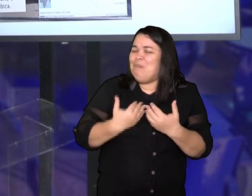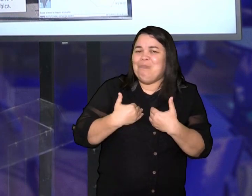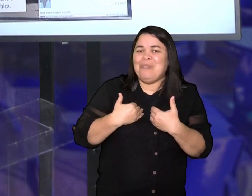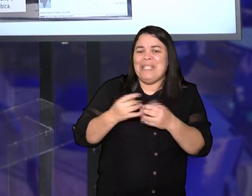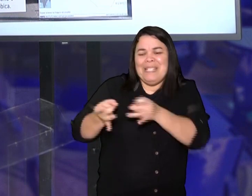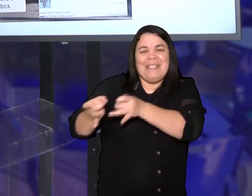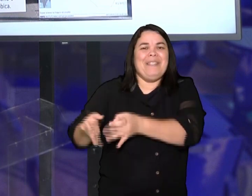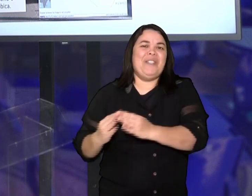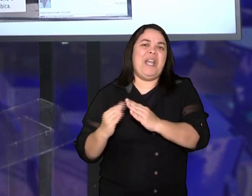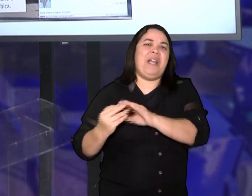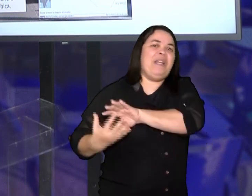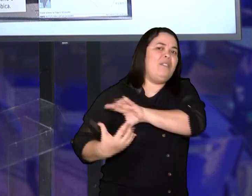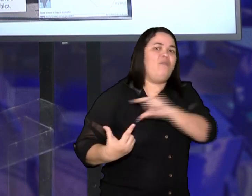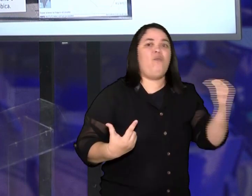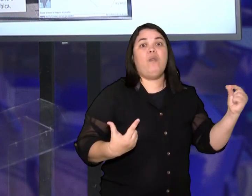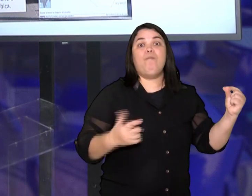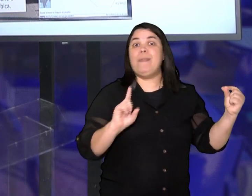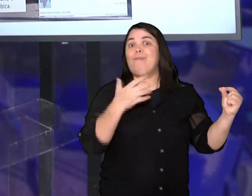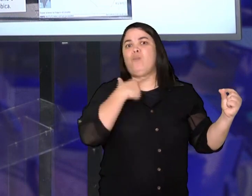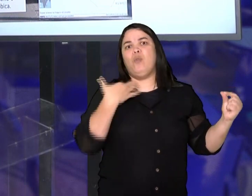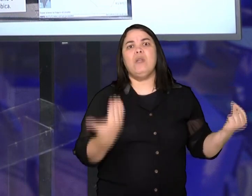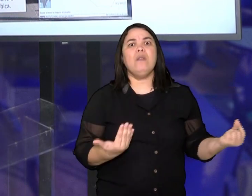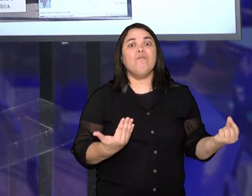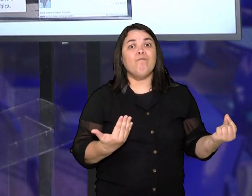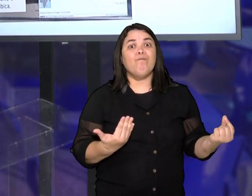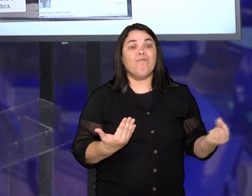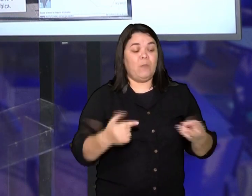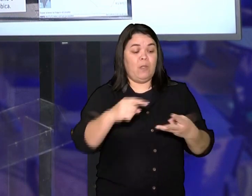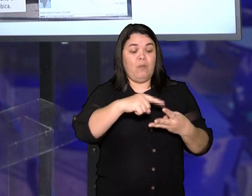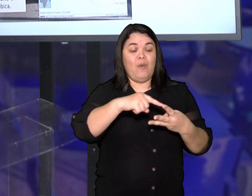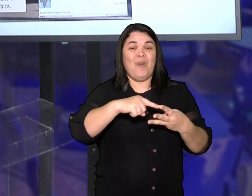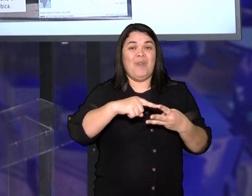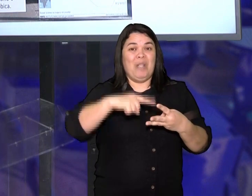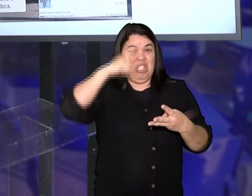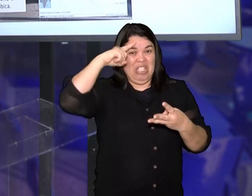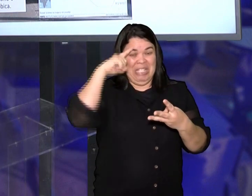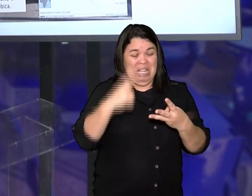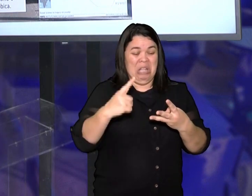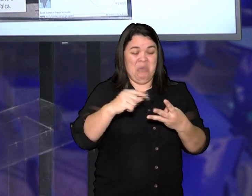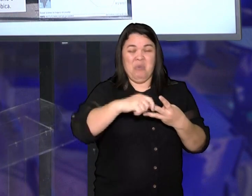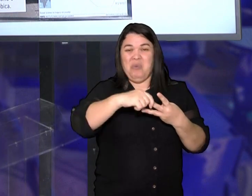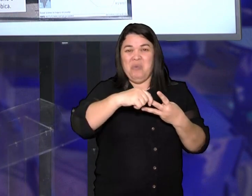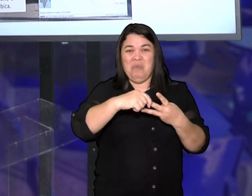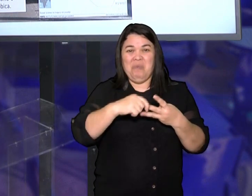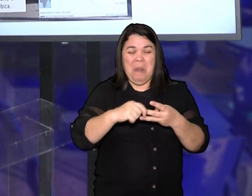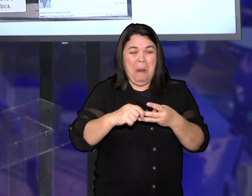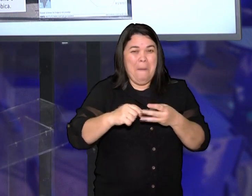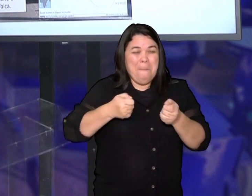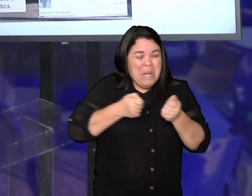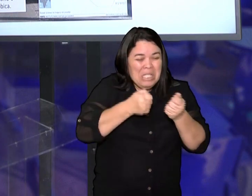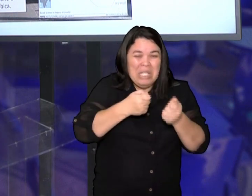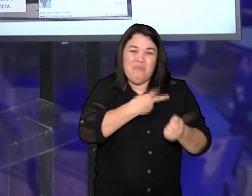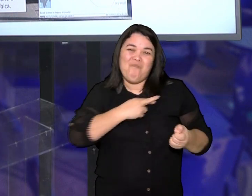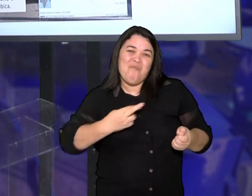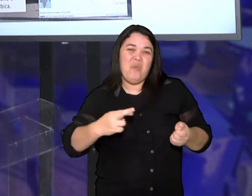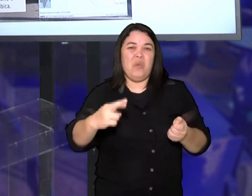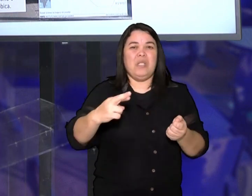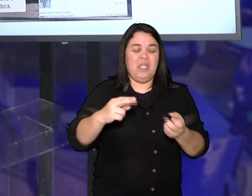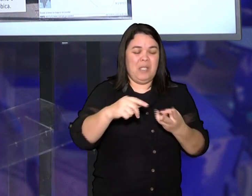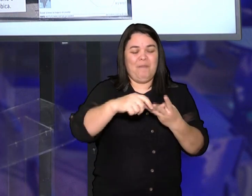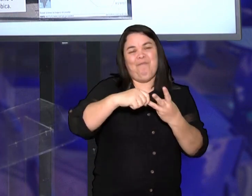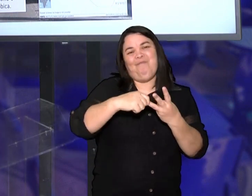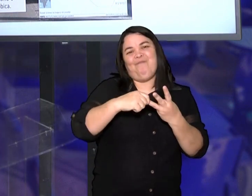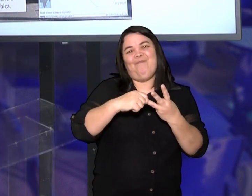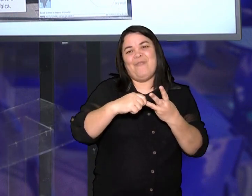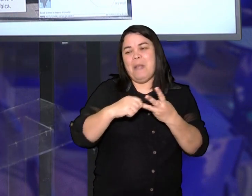tem perseguições políticas, né, dentro dessa ditadura, você tem os rebeldes tentando responder essas perseguições políticas